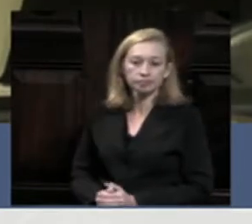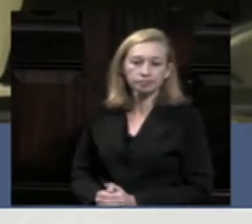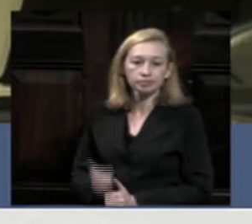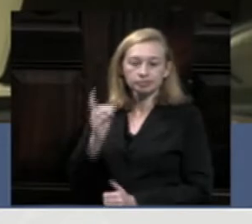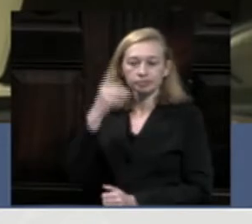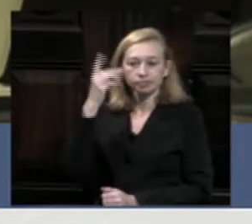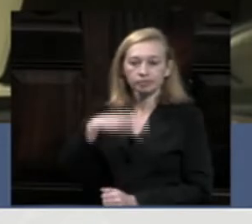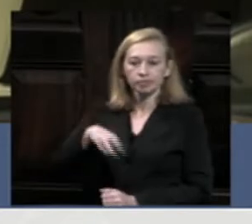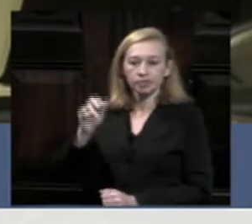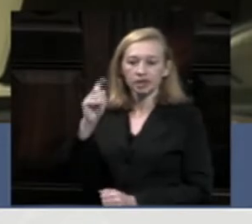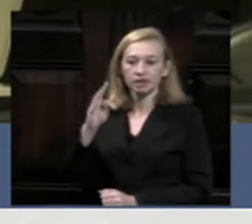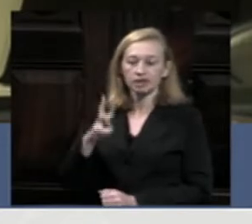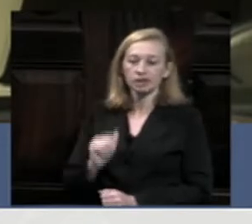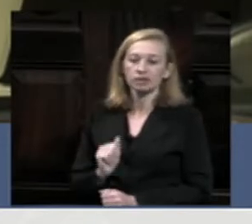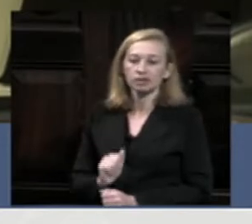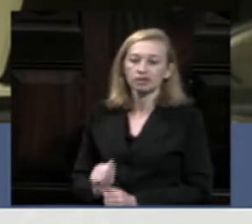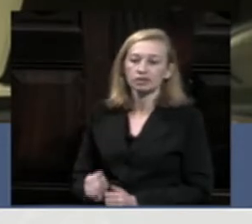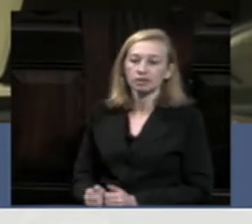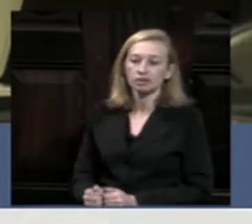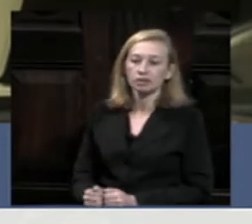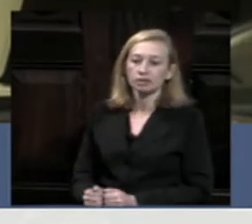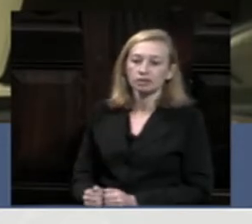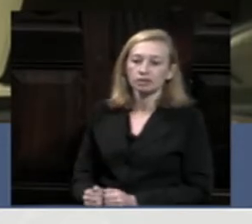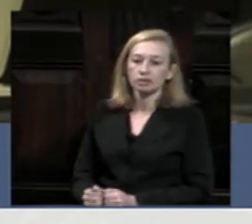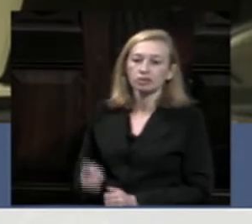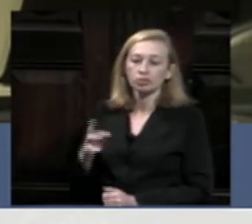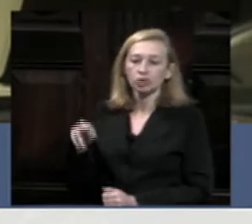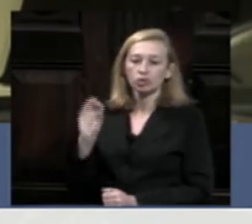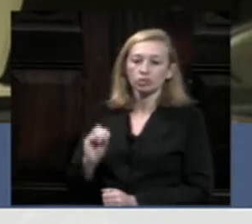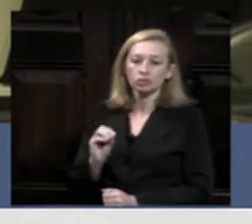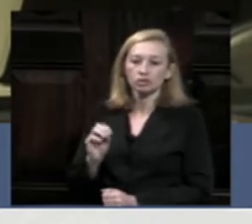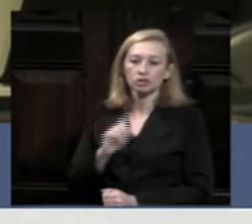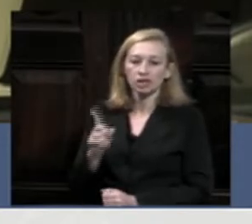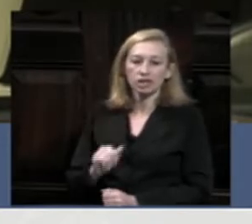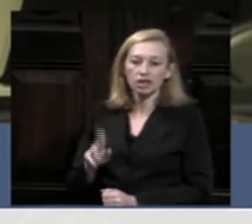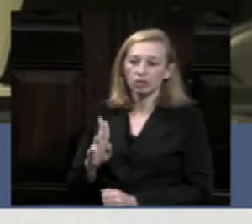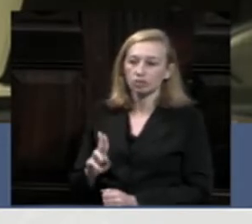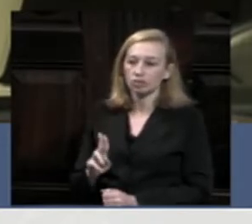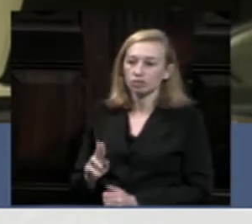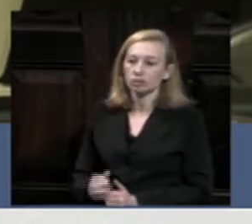deputada Marta Rocha, deputado Bruno Dauari, Zaqueu Teixeira.